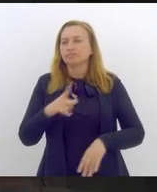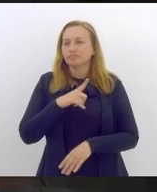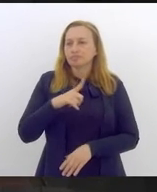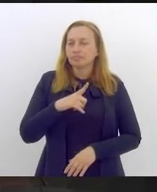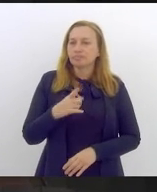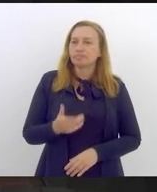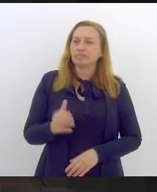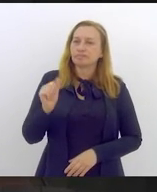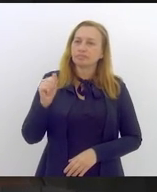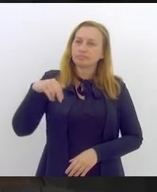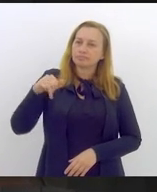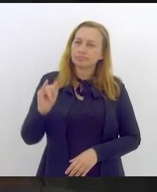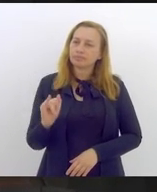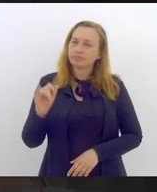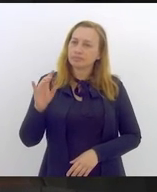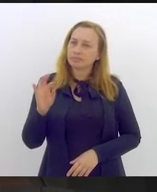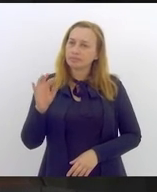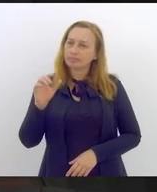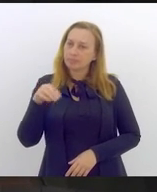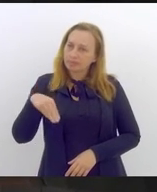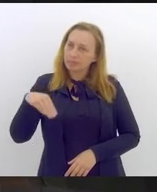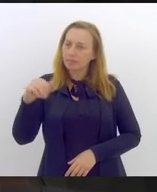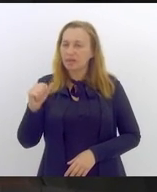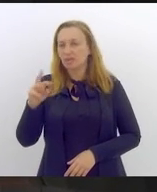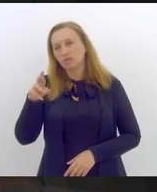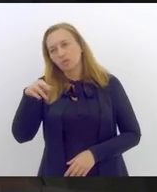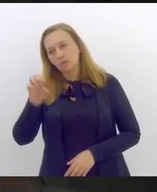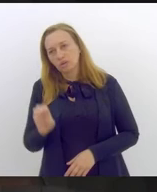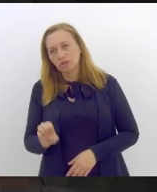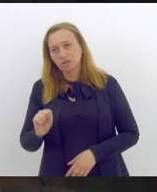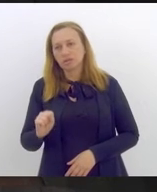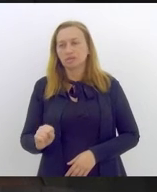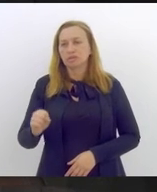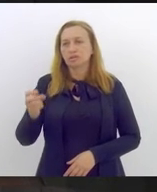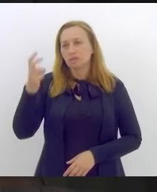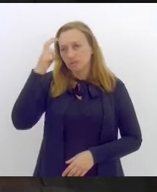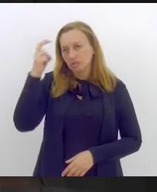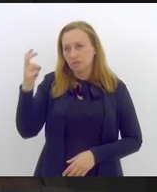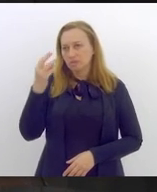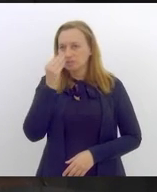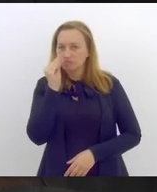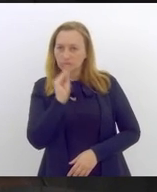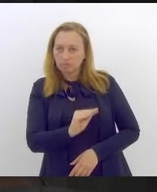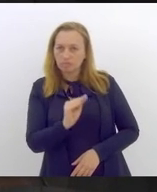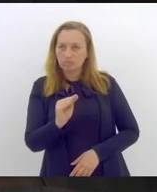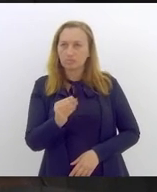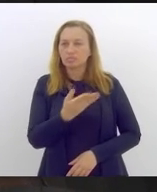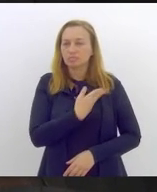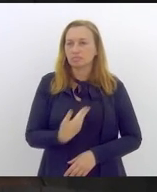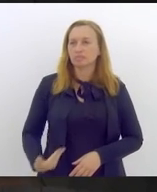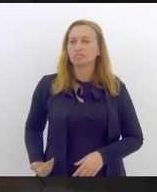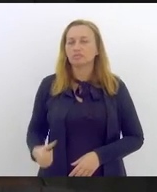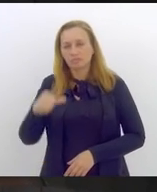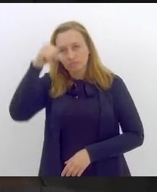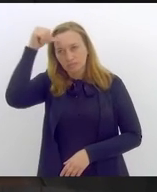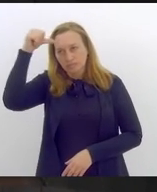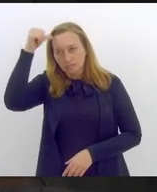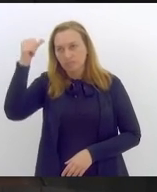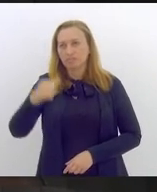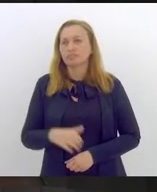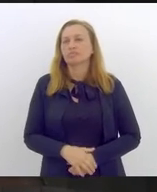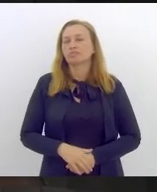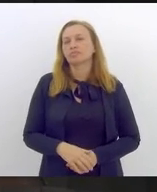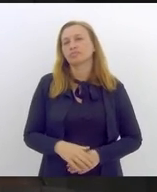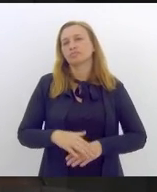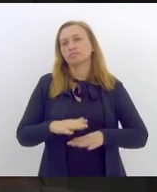animadores culturais do Estado do Rio de Janeiro que aliás vencendo muito maltratados pelo governo Cláudio Castro do ponto de vista da sua situação